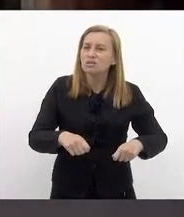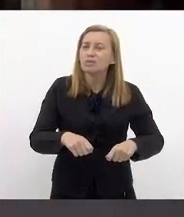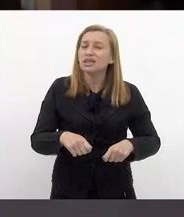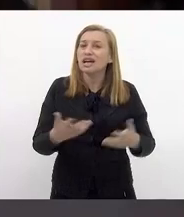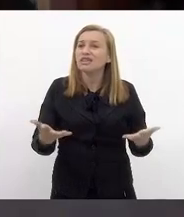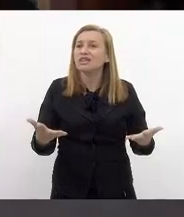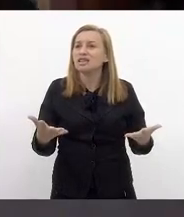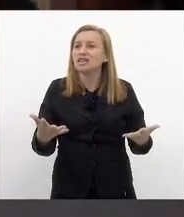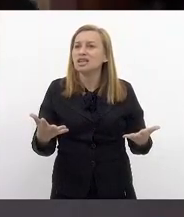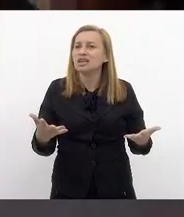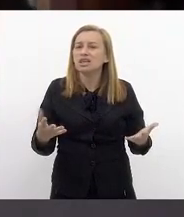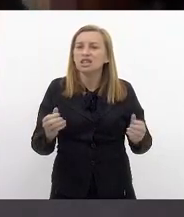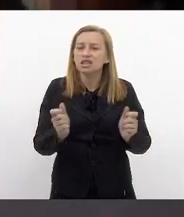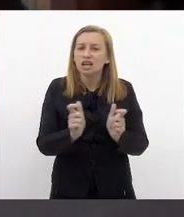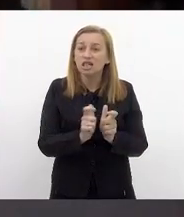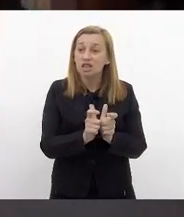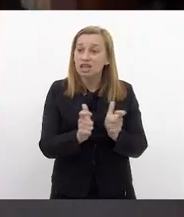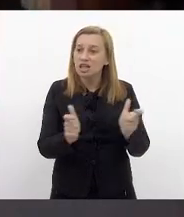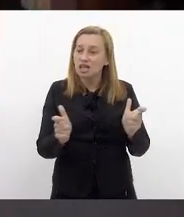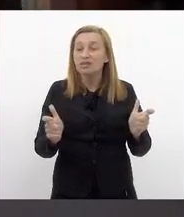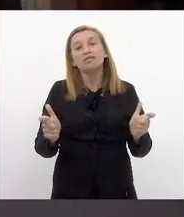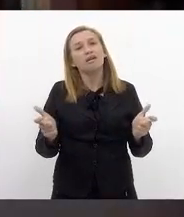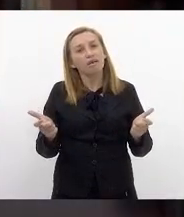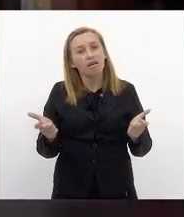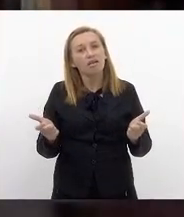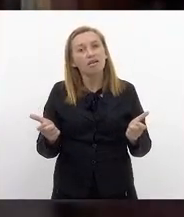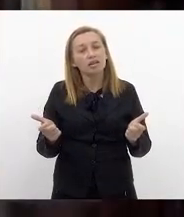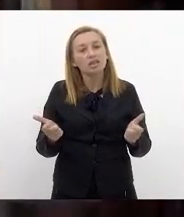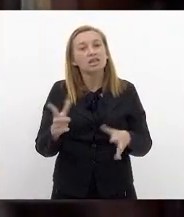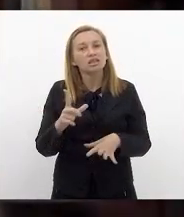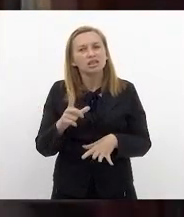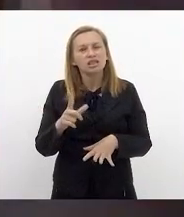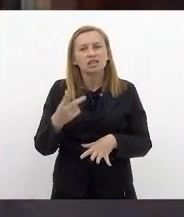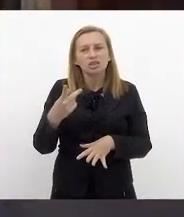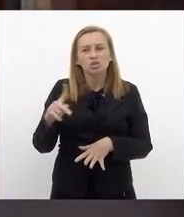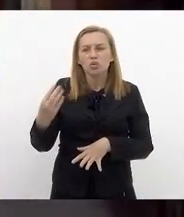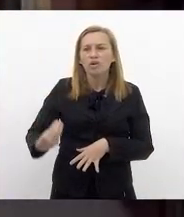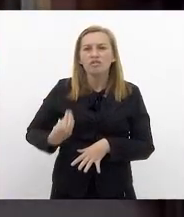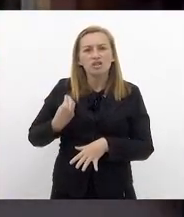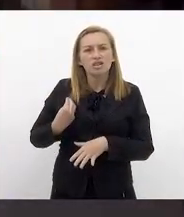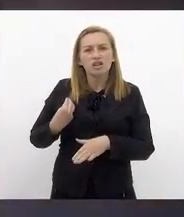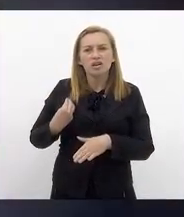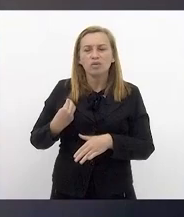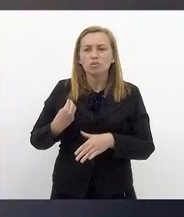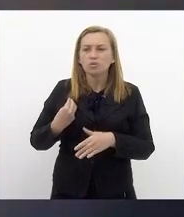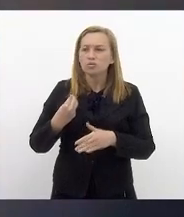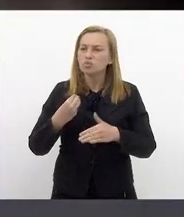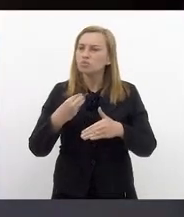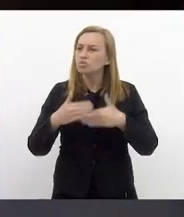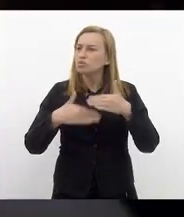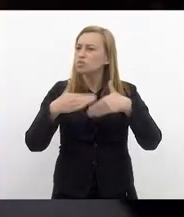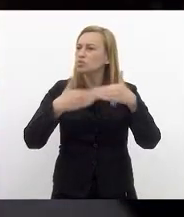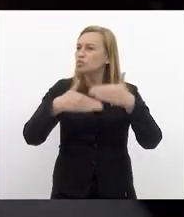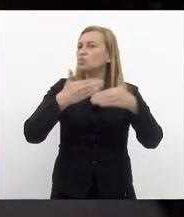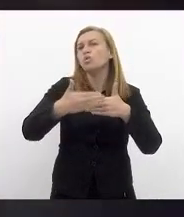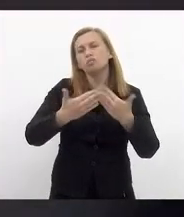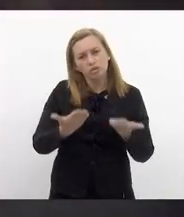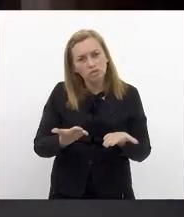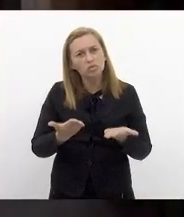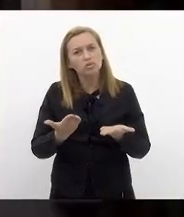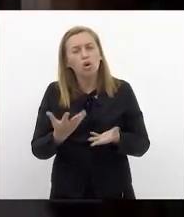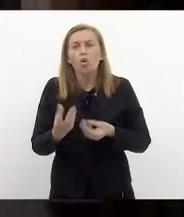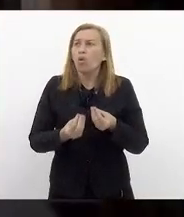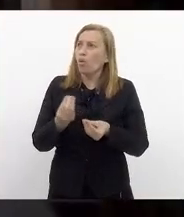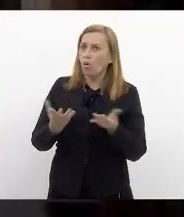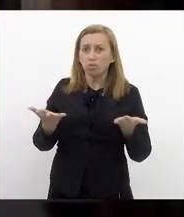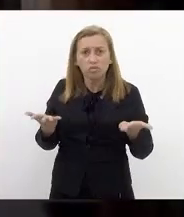possibilidade dele crescer, dele ter na sua vida funcional possibilidades de crescimento. Olha que já